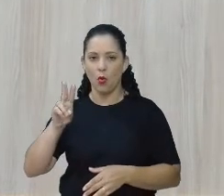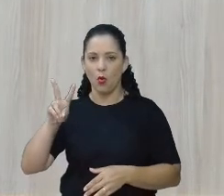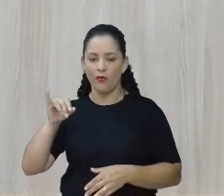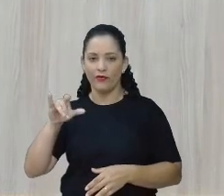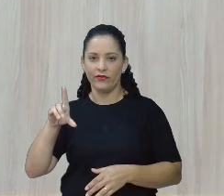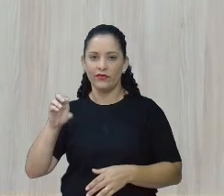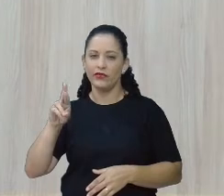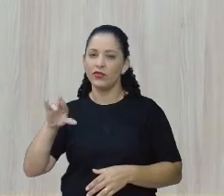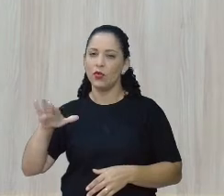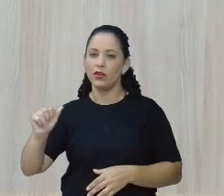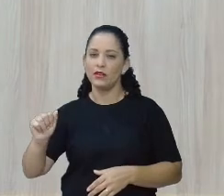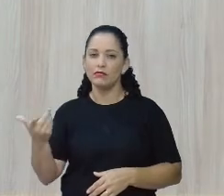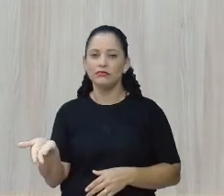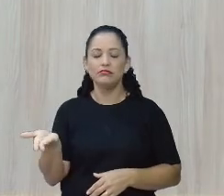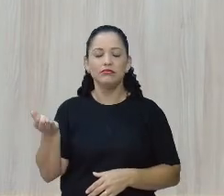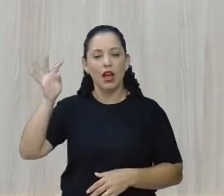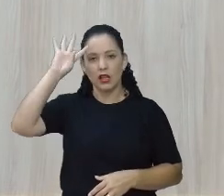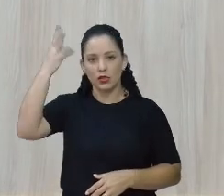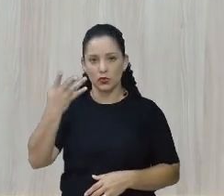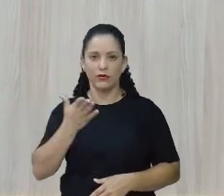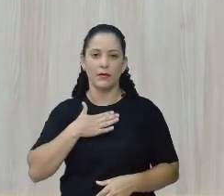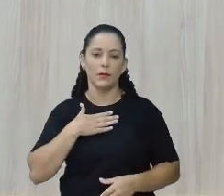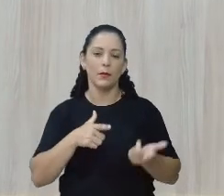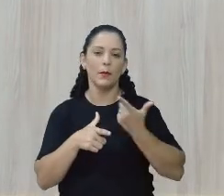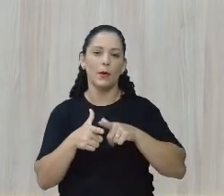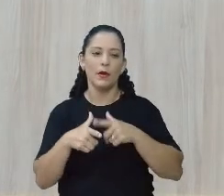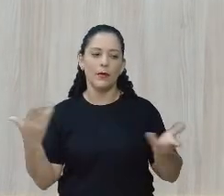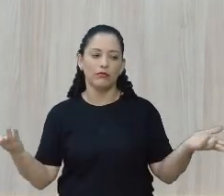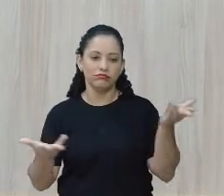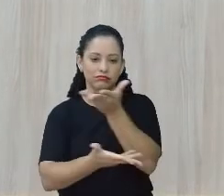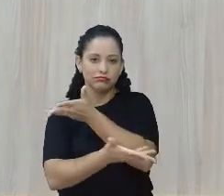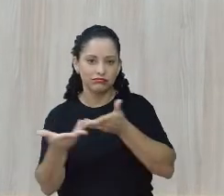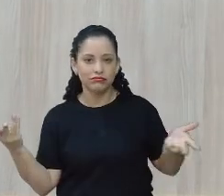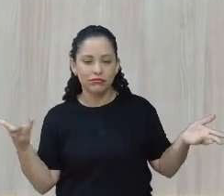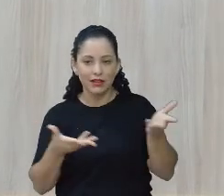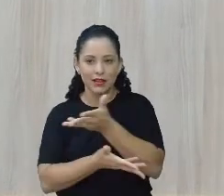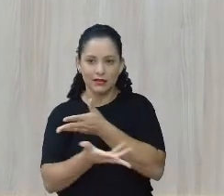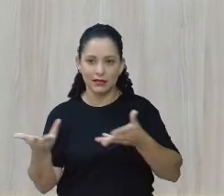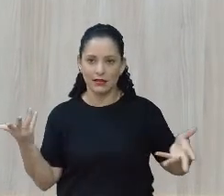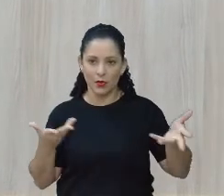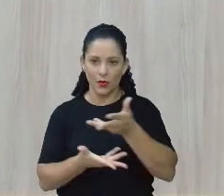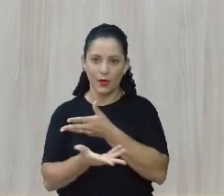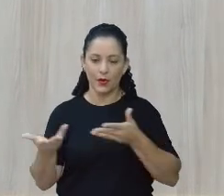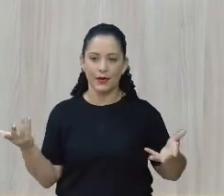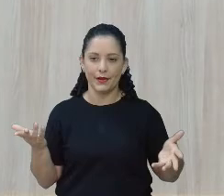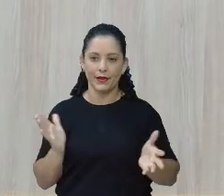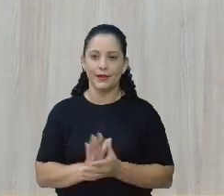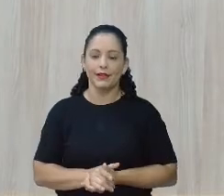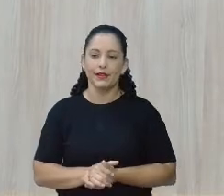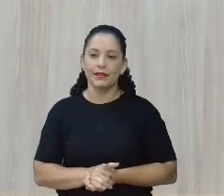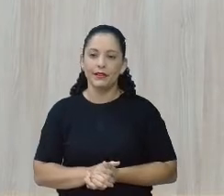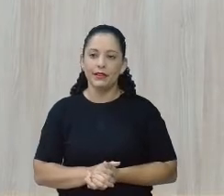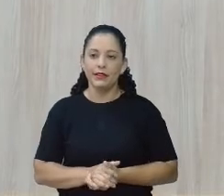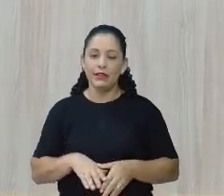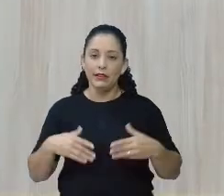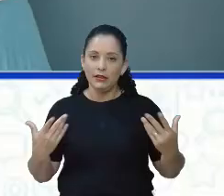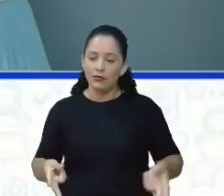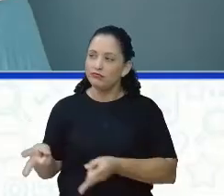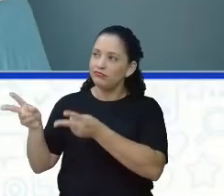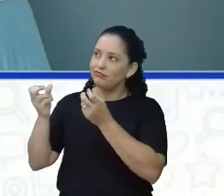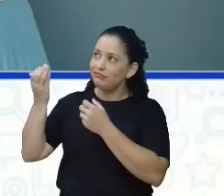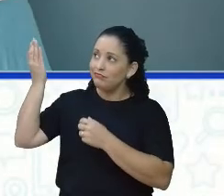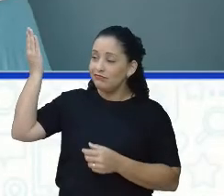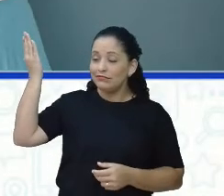conseguem resolver o meu problema, se eles conseguem fazer essa mediação entre mim e a empresa. Então, percebemos que a